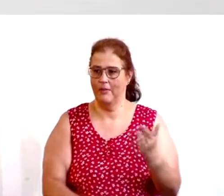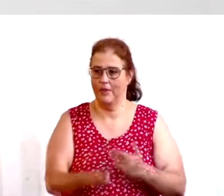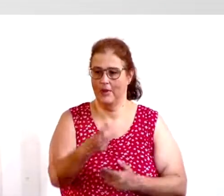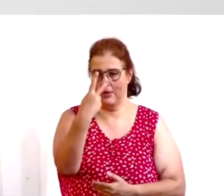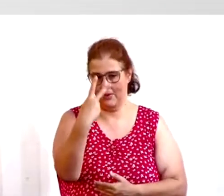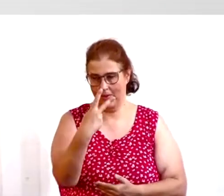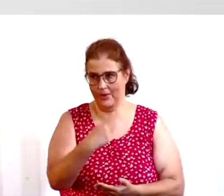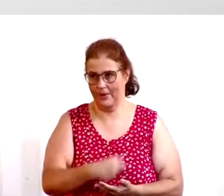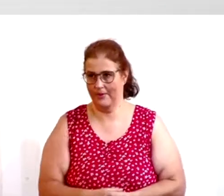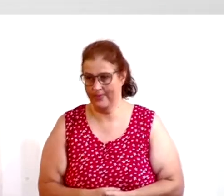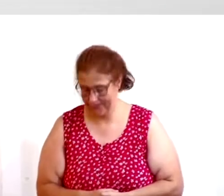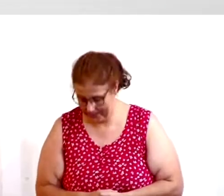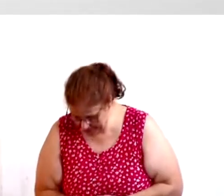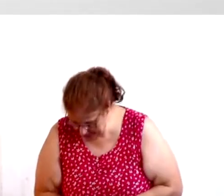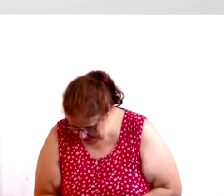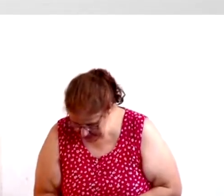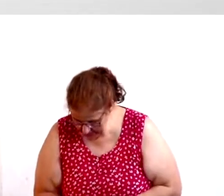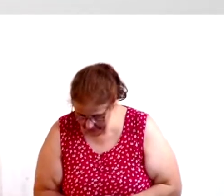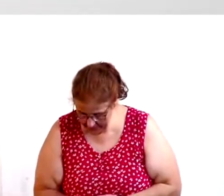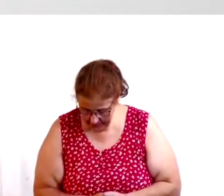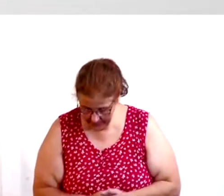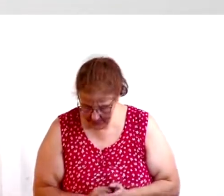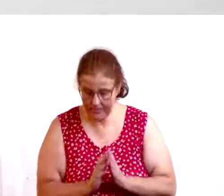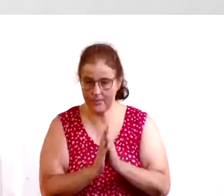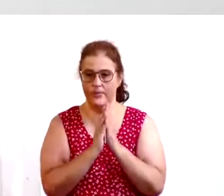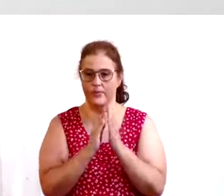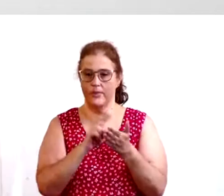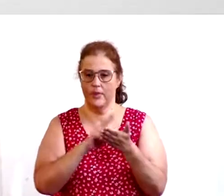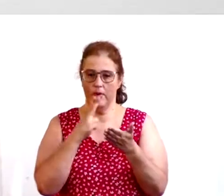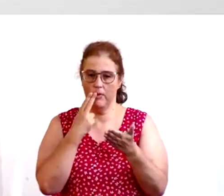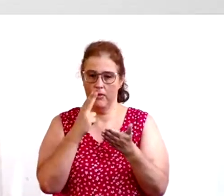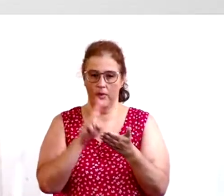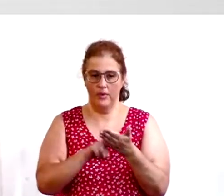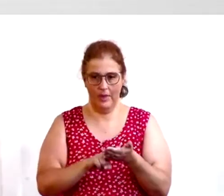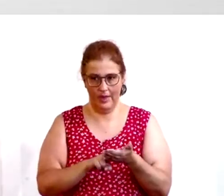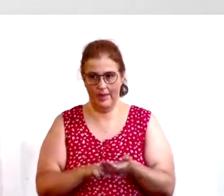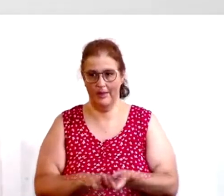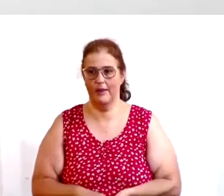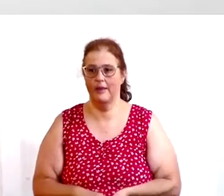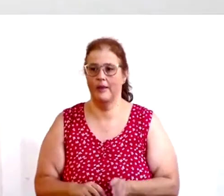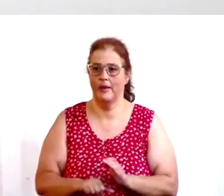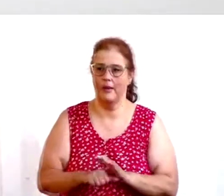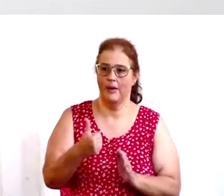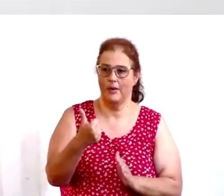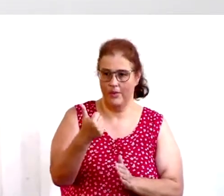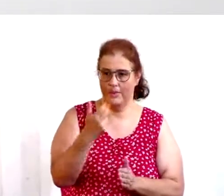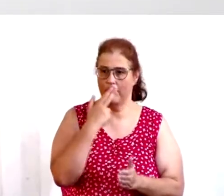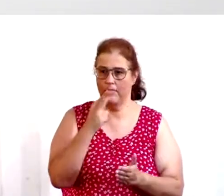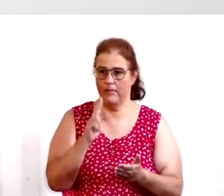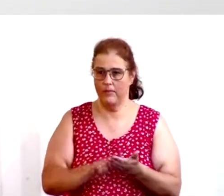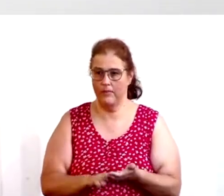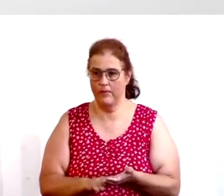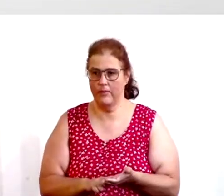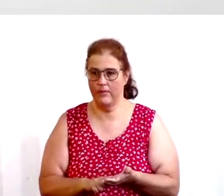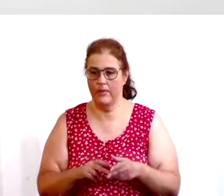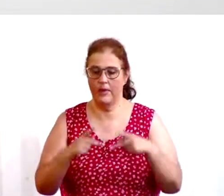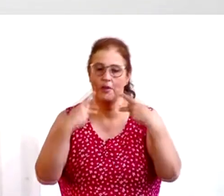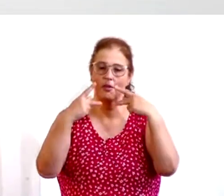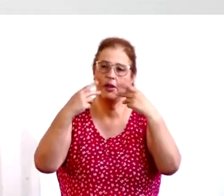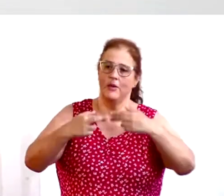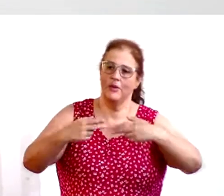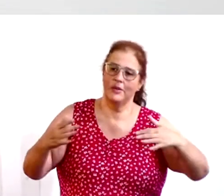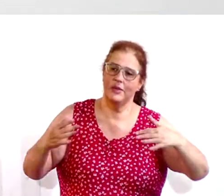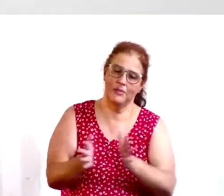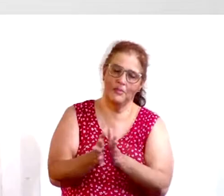Pedro escreveu 2 cartas e nessa primeira carta ele fala de coisas tão